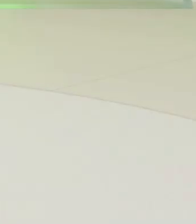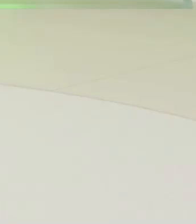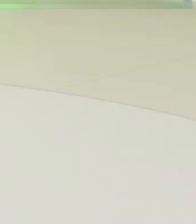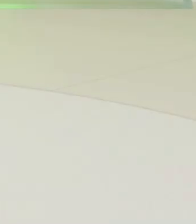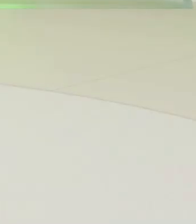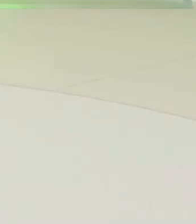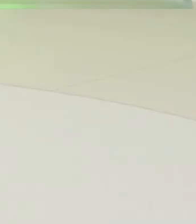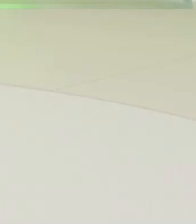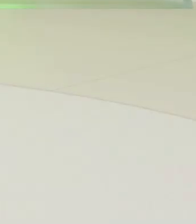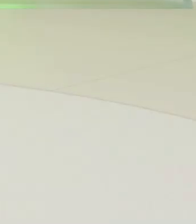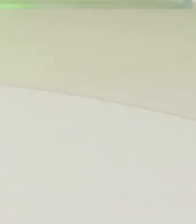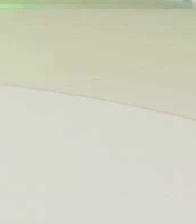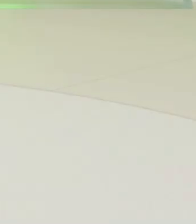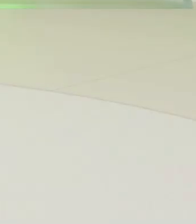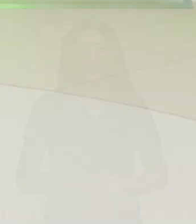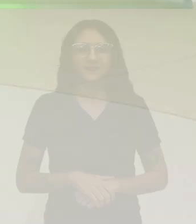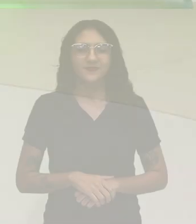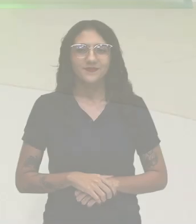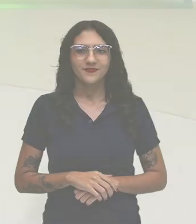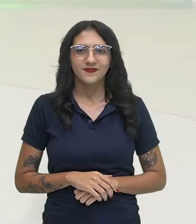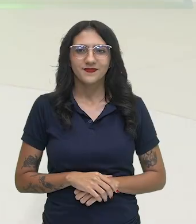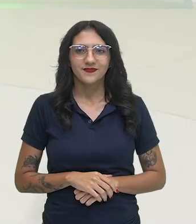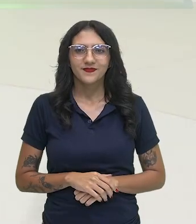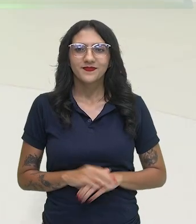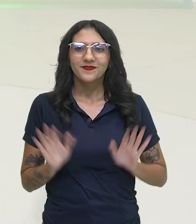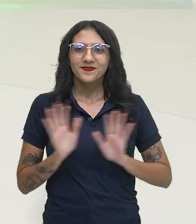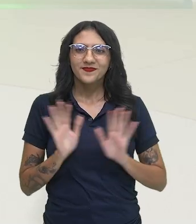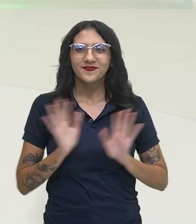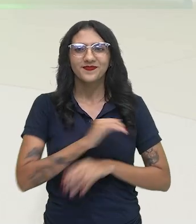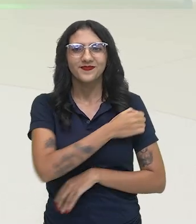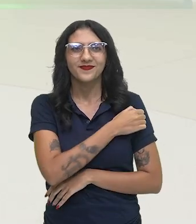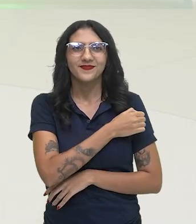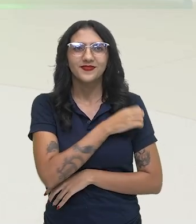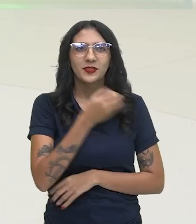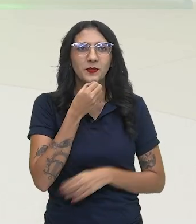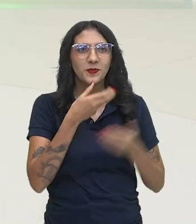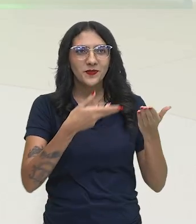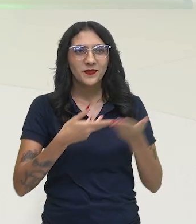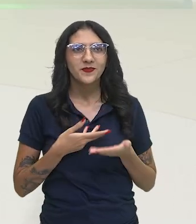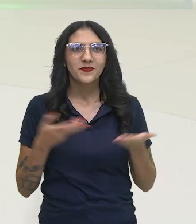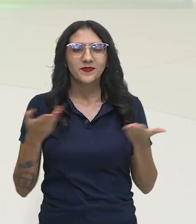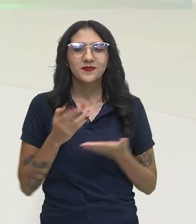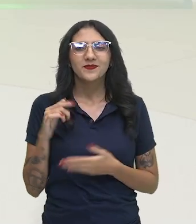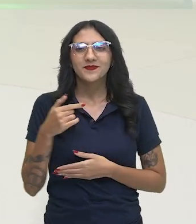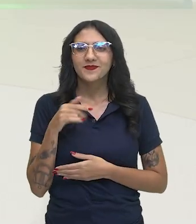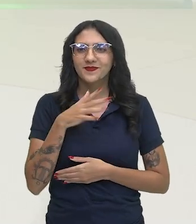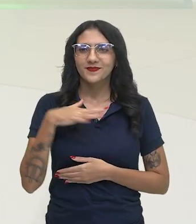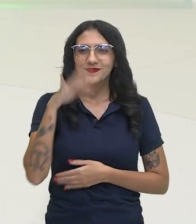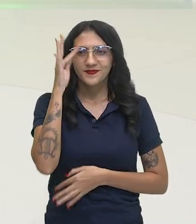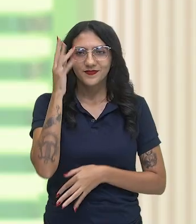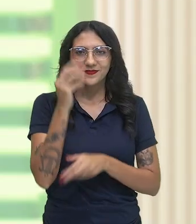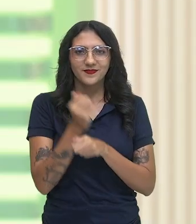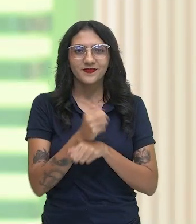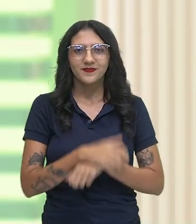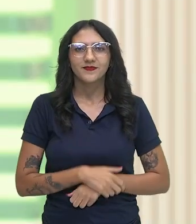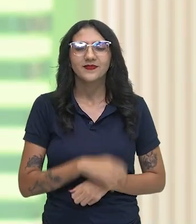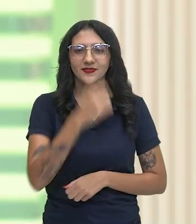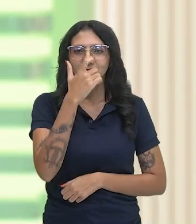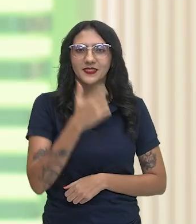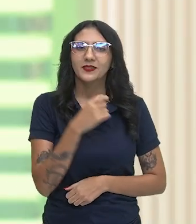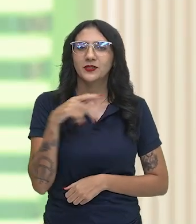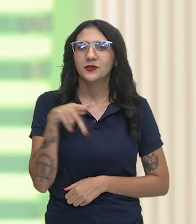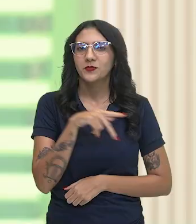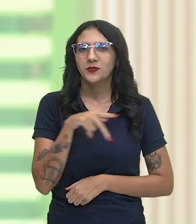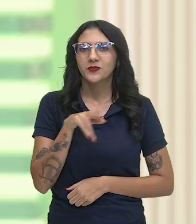Olá, meus queridos, tudo bem com vocês? Sejam bem-vindos ao nosso mundo da física. Eu